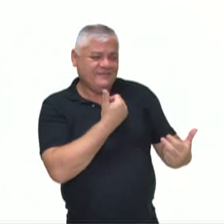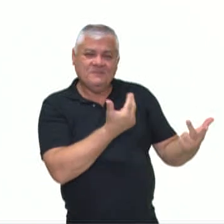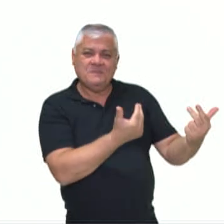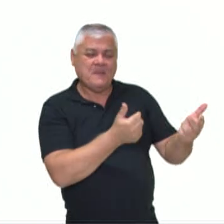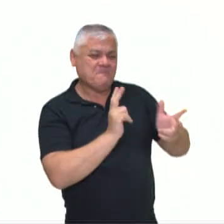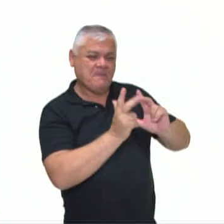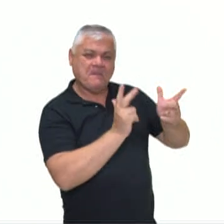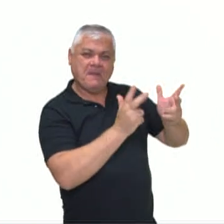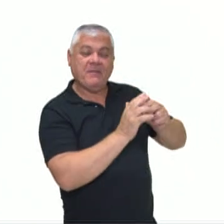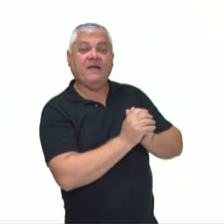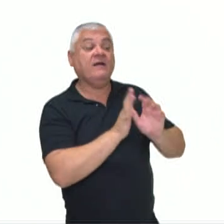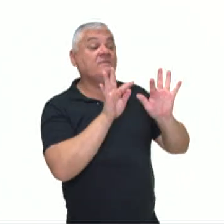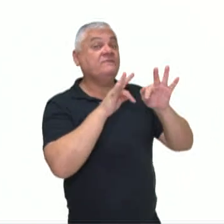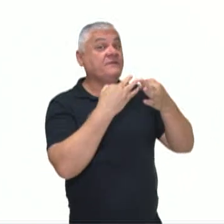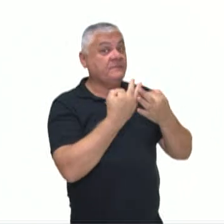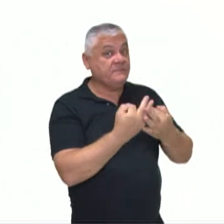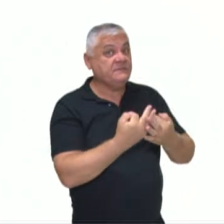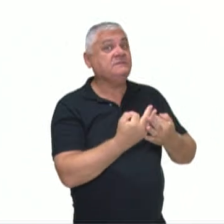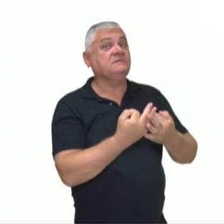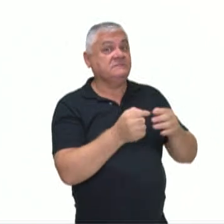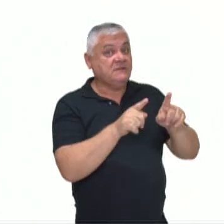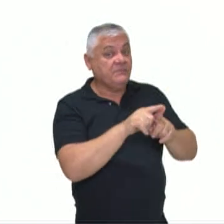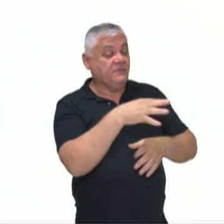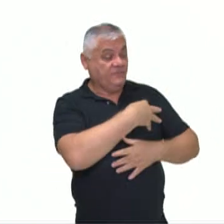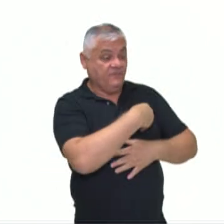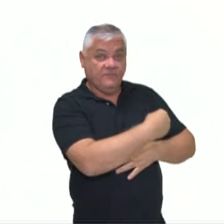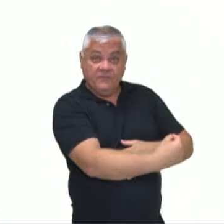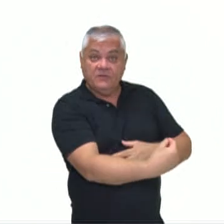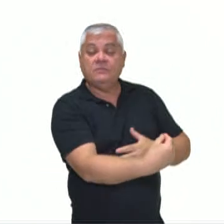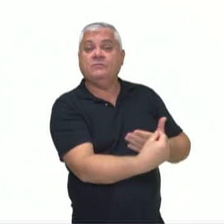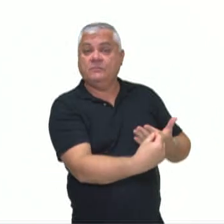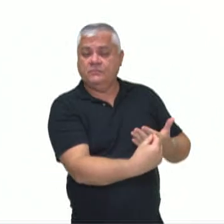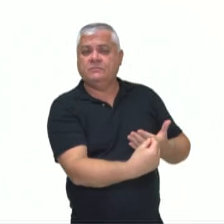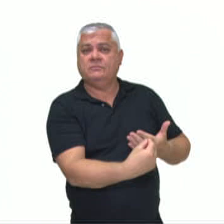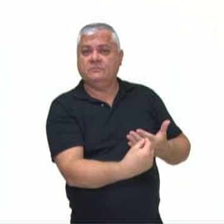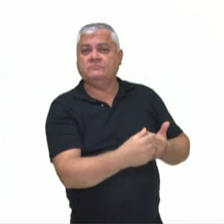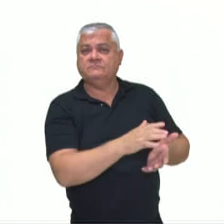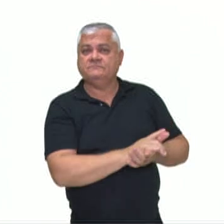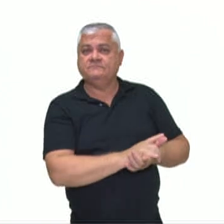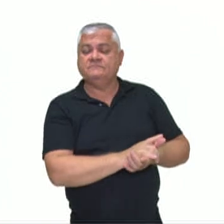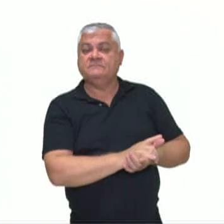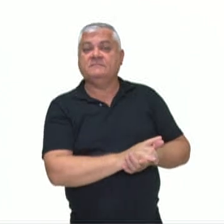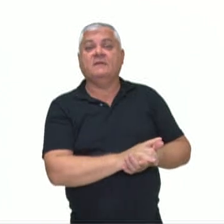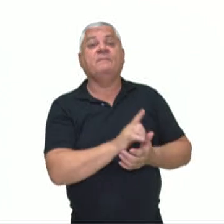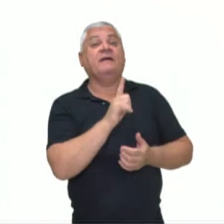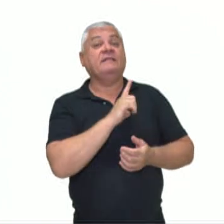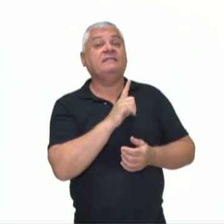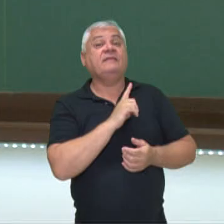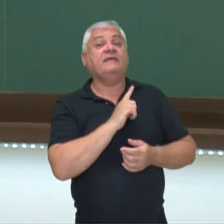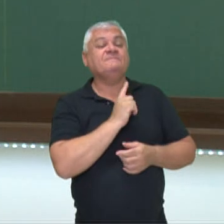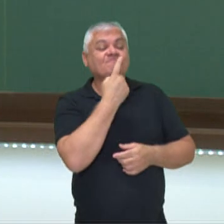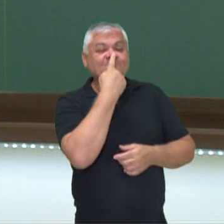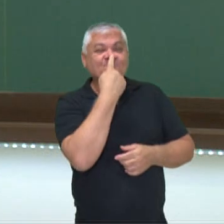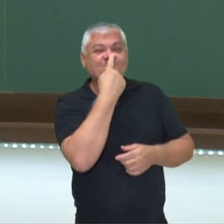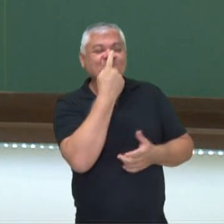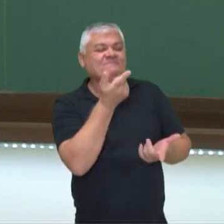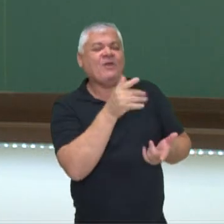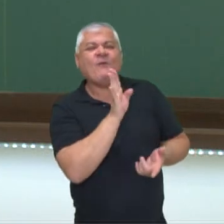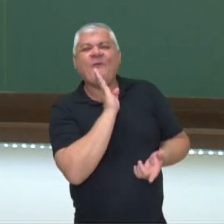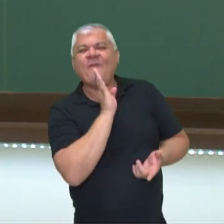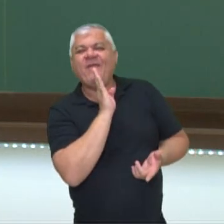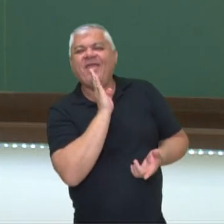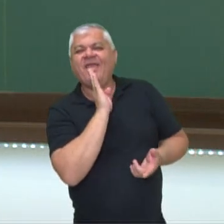idade, com familiares e também conhecidos, e quando aí sim há um grado de intimidade. Quando eu conheço a pessoa, eu tenho